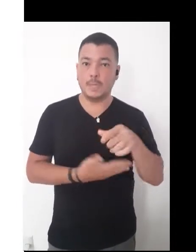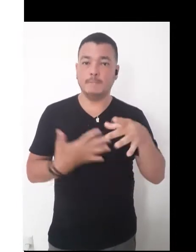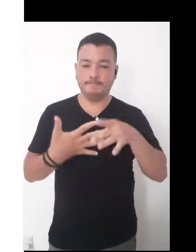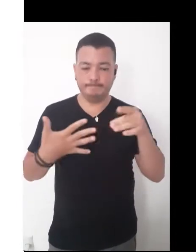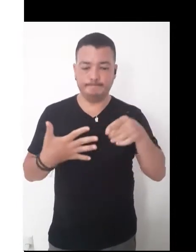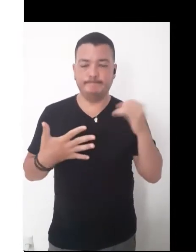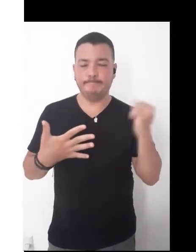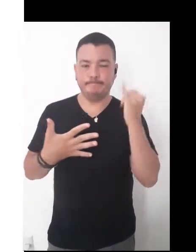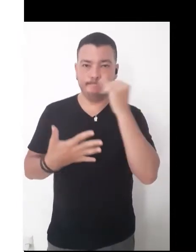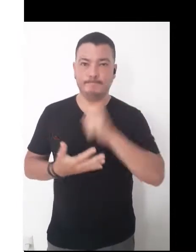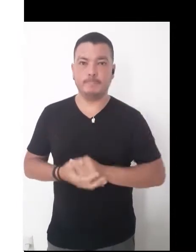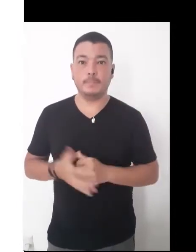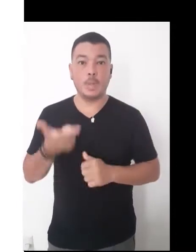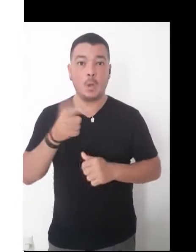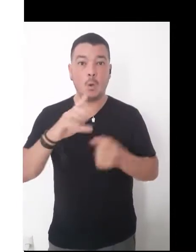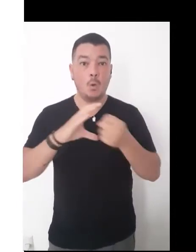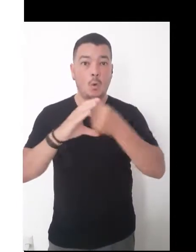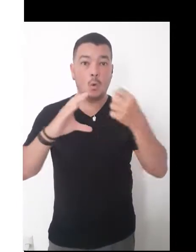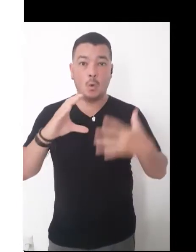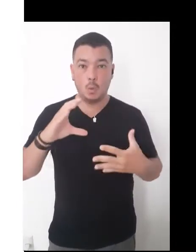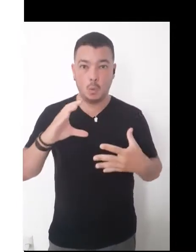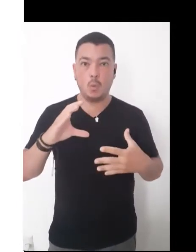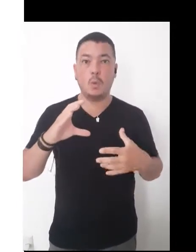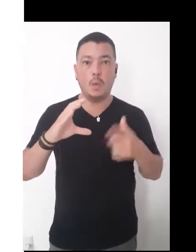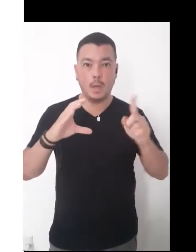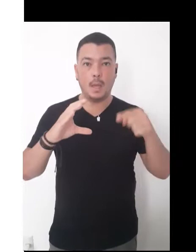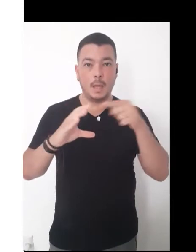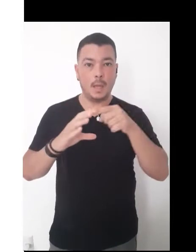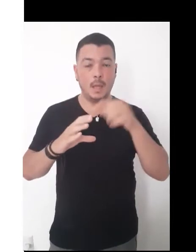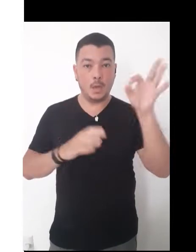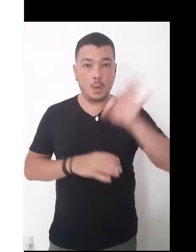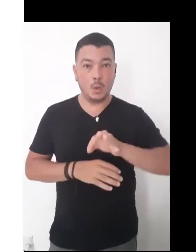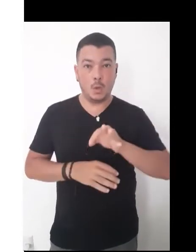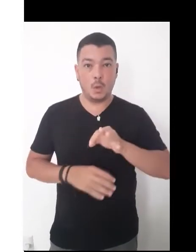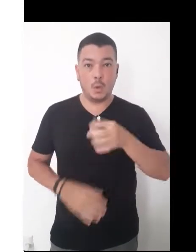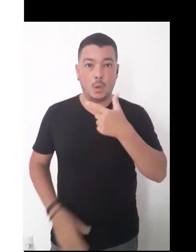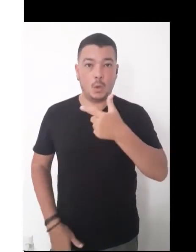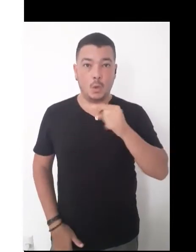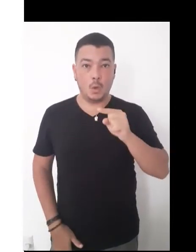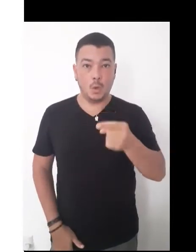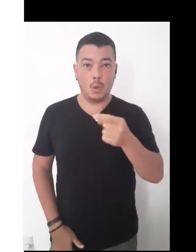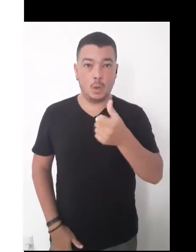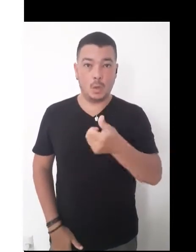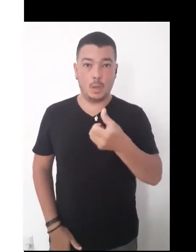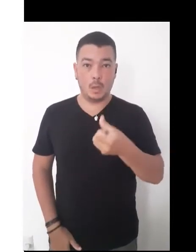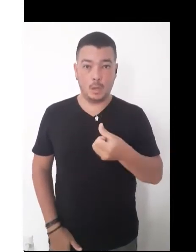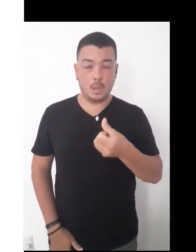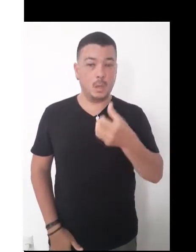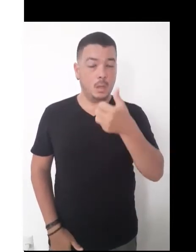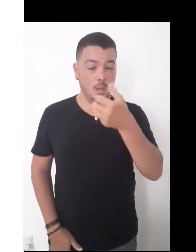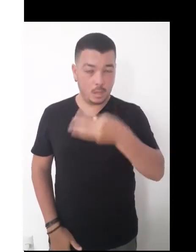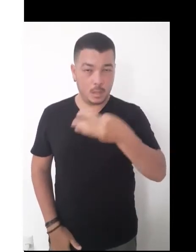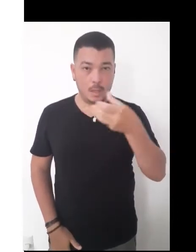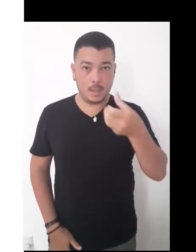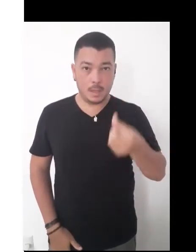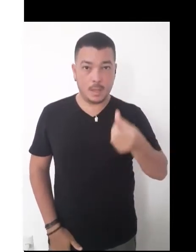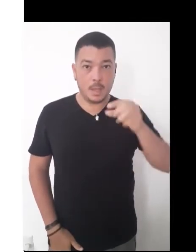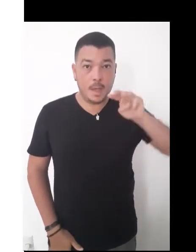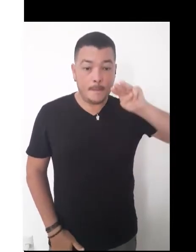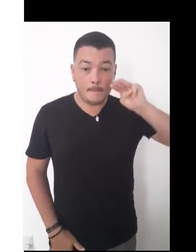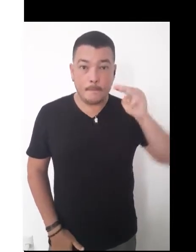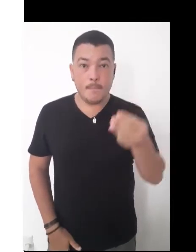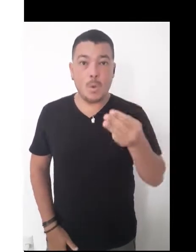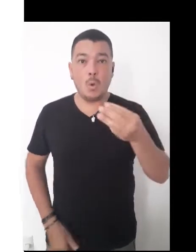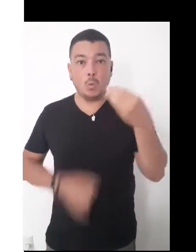Outra característica é essa taxa de transferência aqui, ó, 2.133 milhões de transferências por segundo. Ela tem